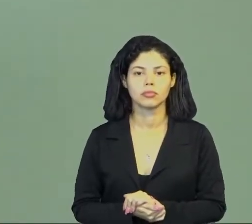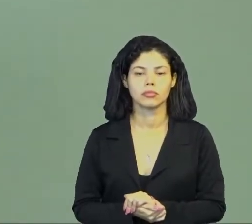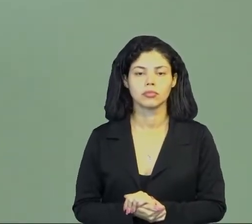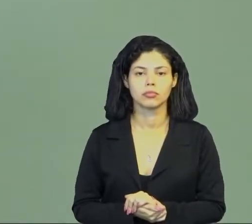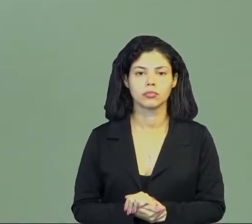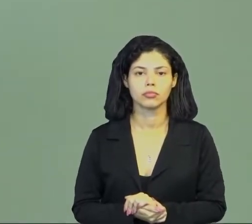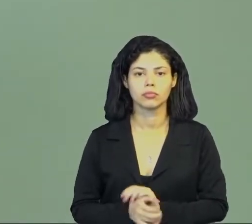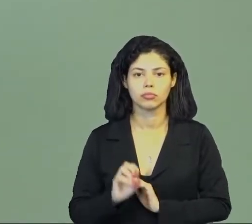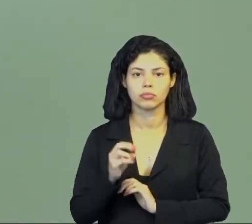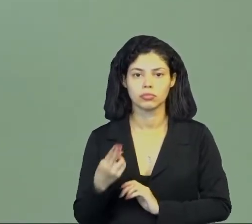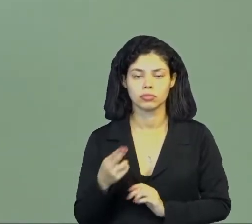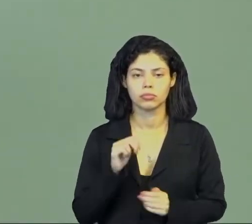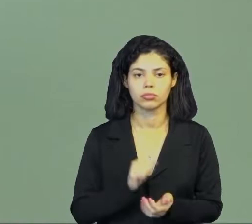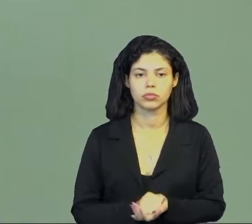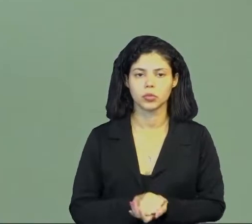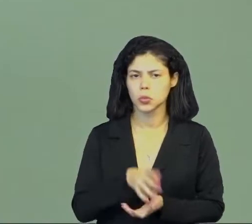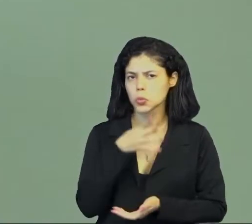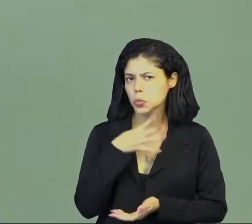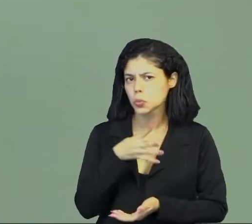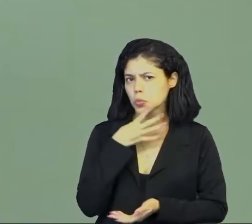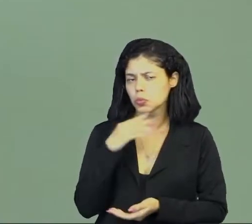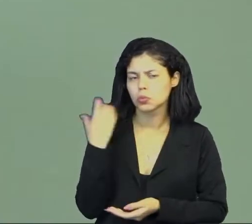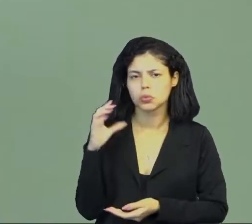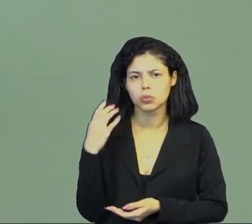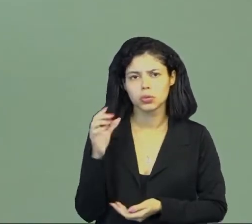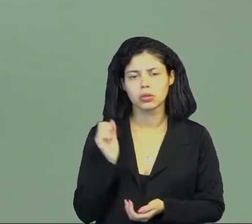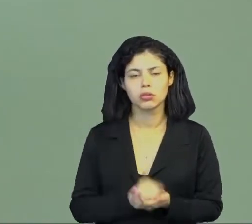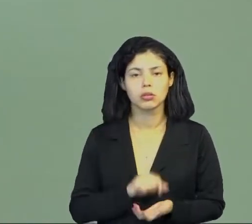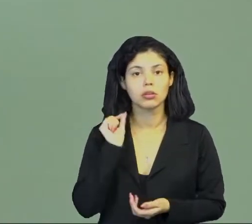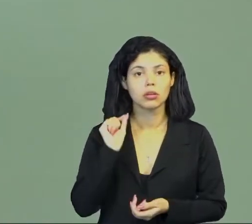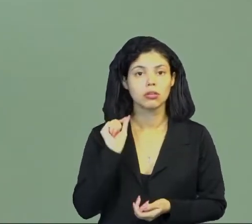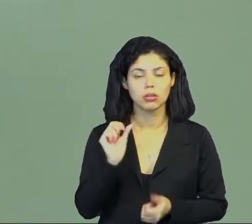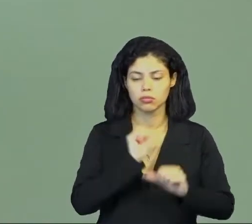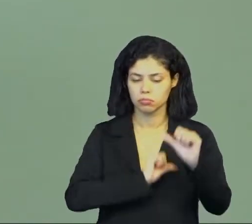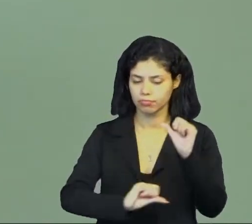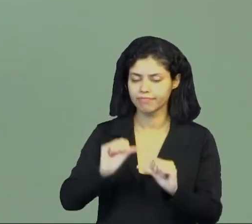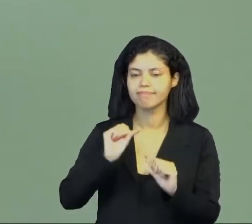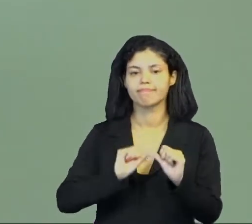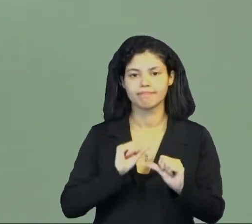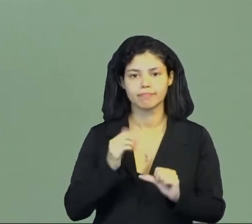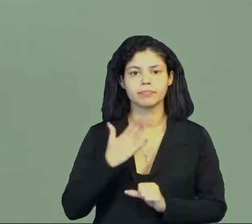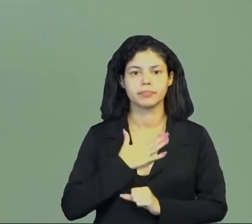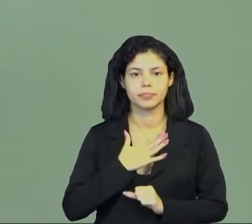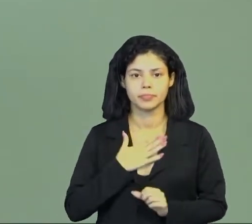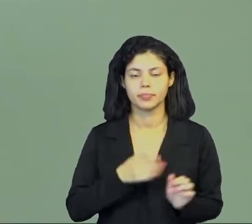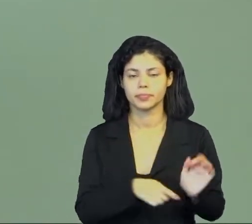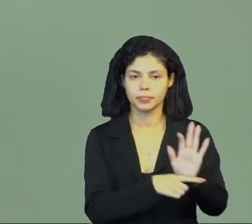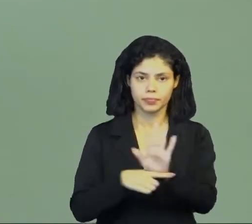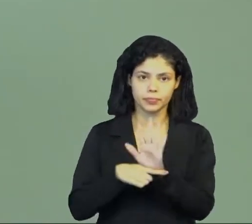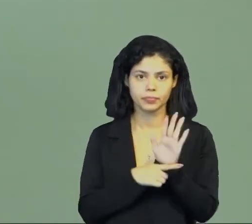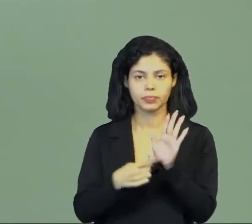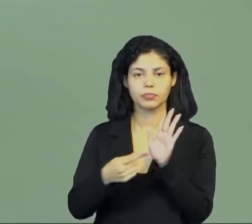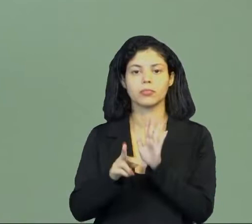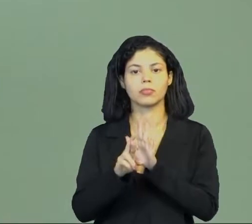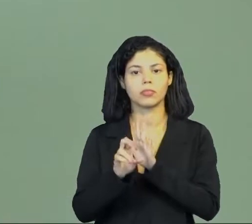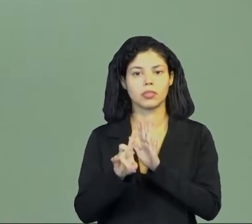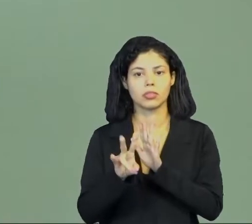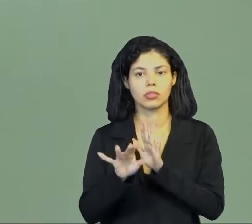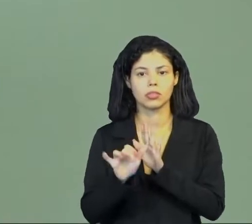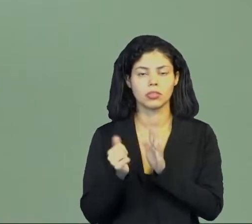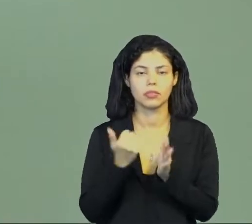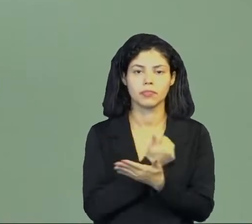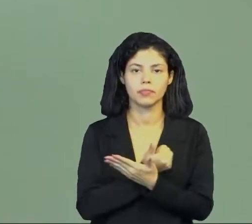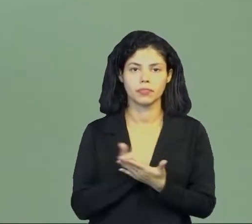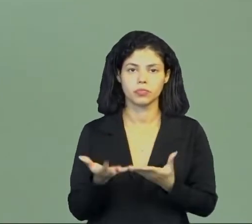Ou seja, o que é um conhecimento científico? É aquilo que eu provo. Para eu provar, eu tenho que fazer uma ação